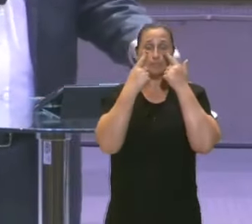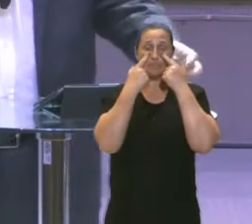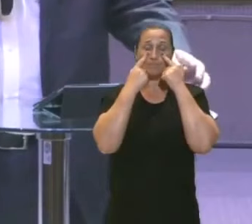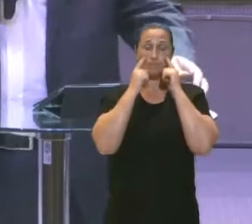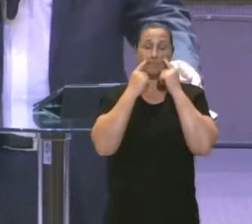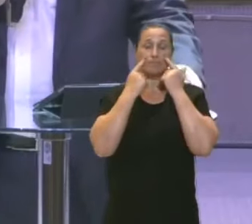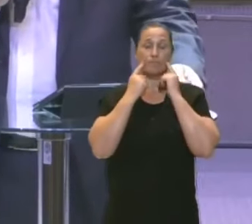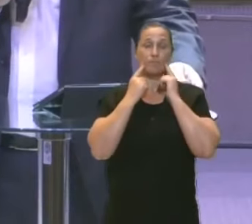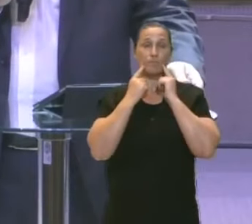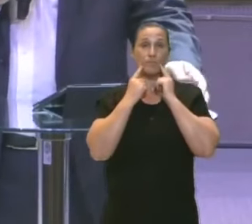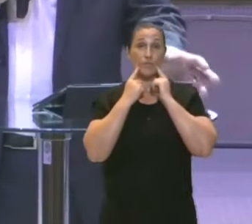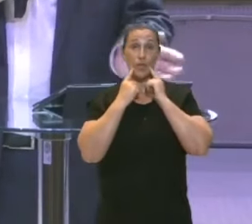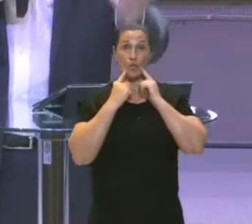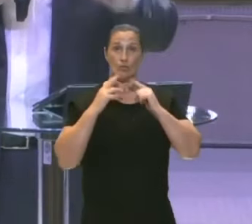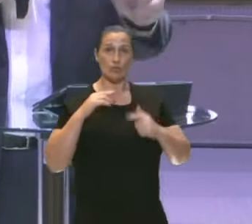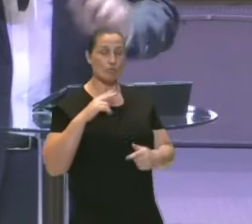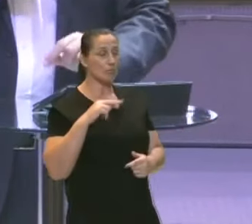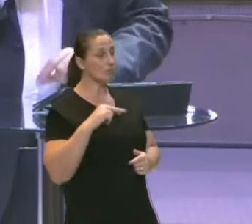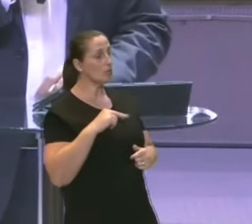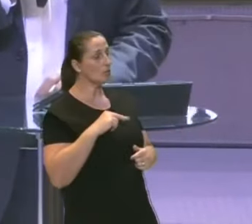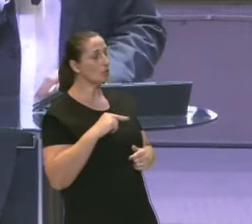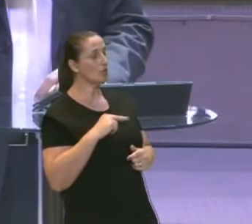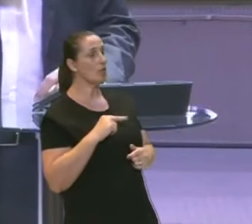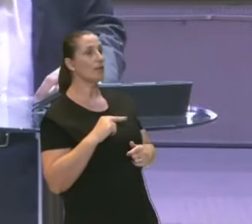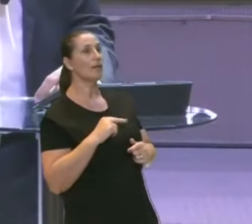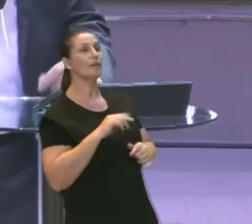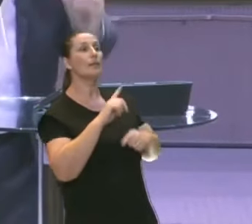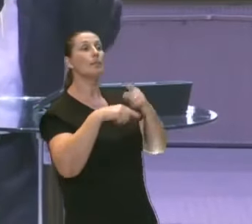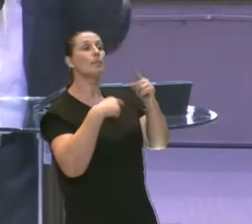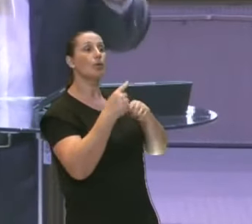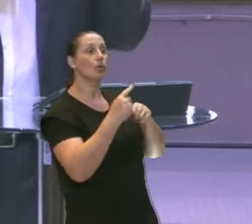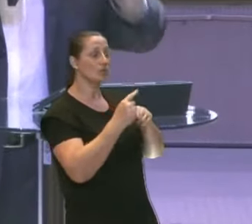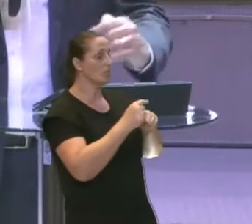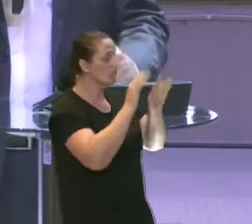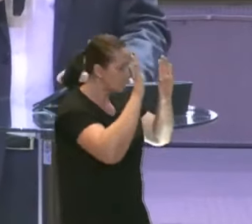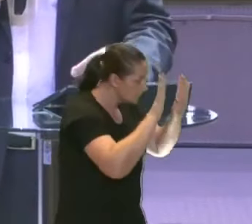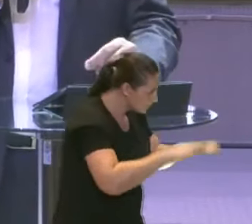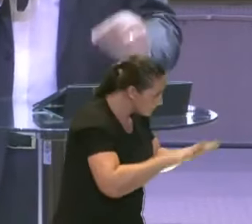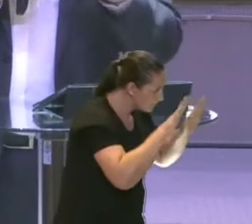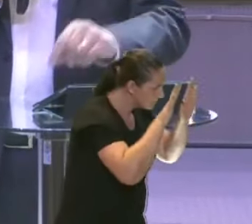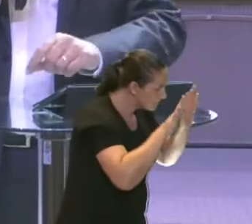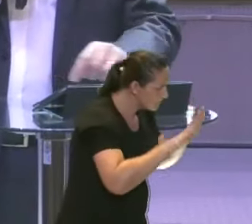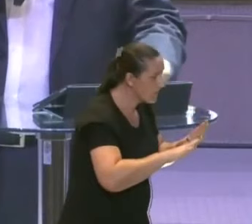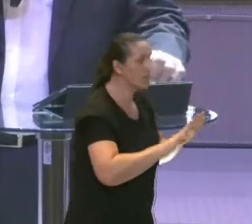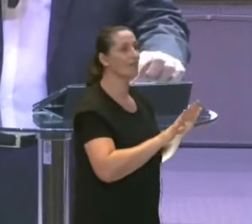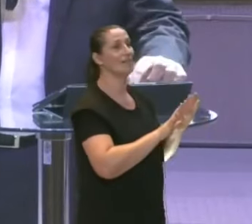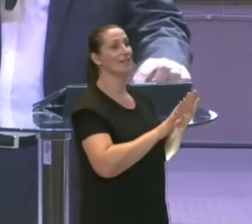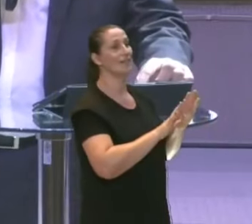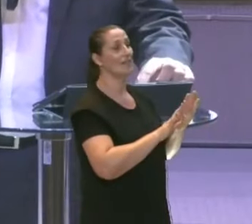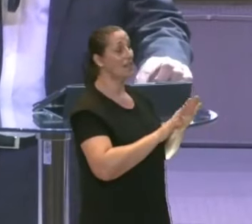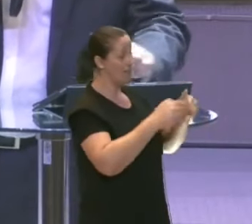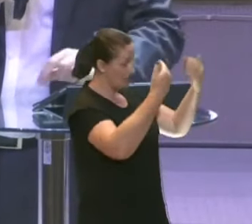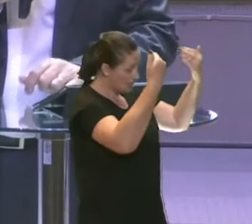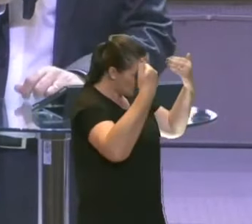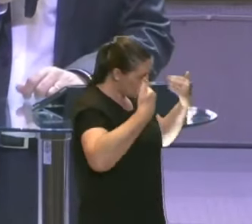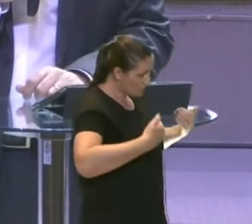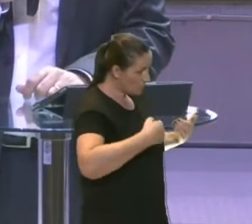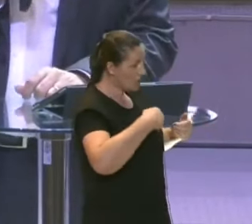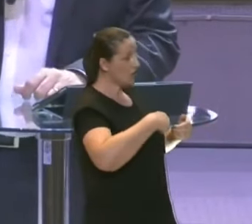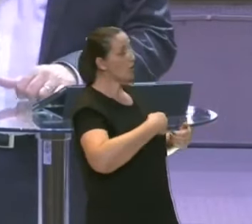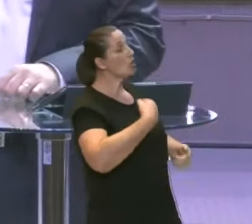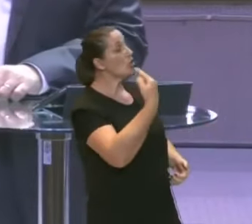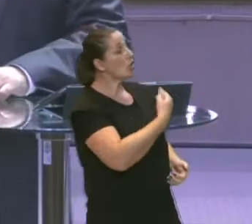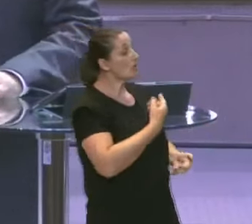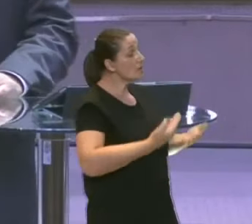Depois os irmãos vieram e se curvaram diante dele e disseram: aqui estamos, seremos seus